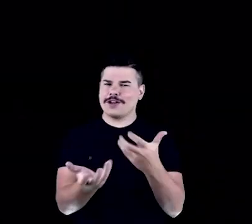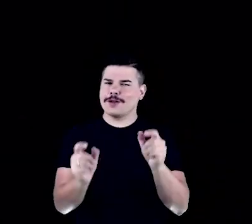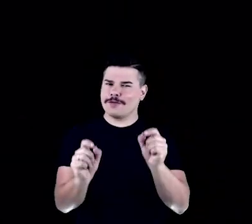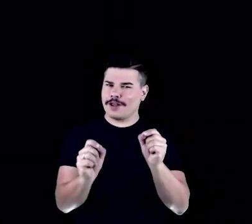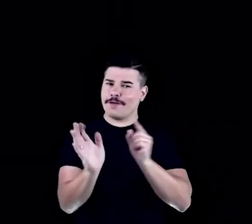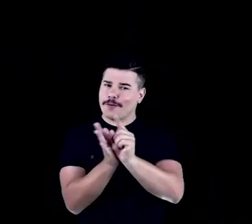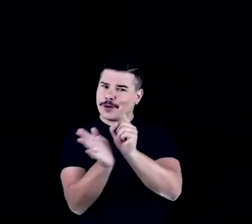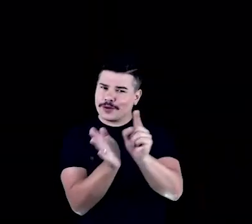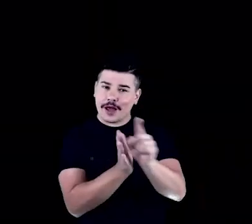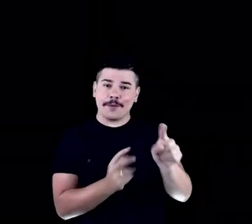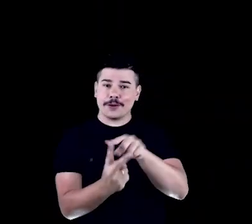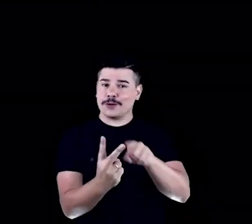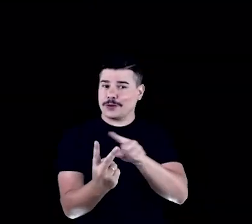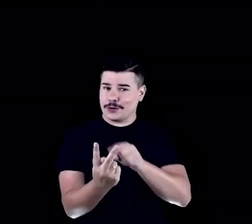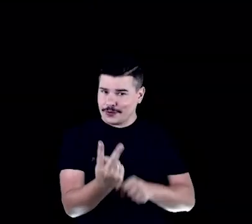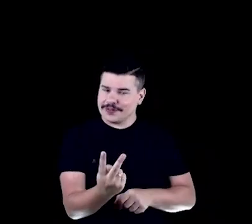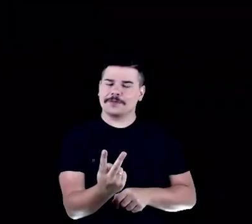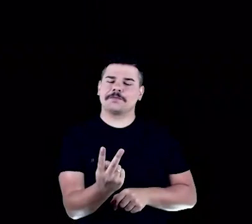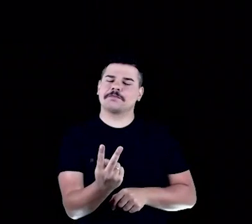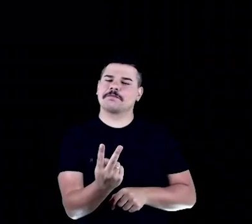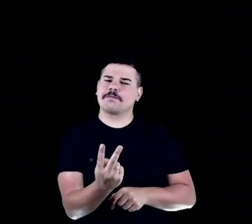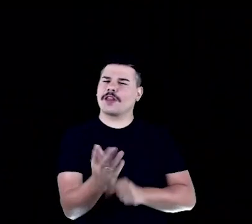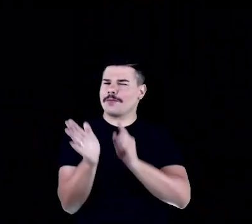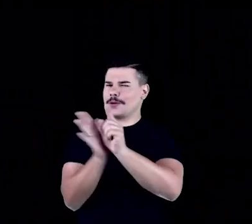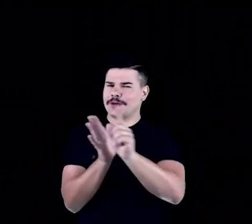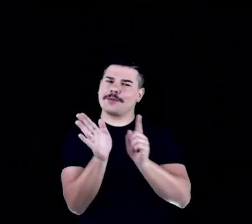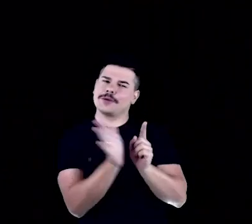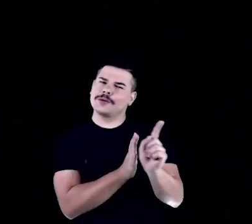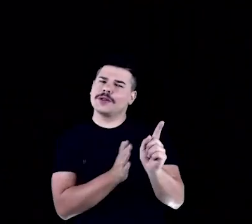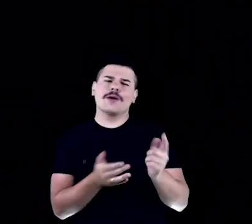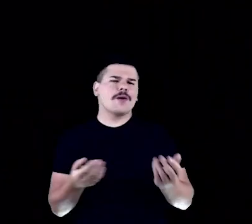queria perguntar para vocês dois, né?